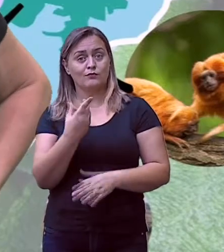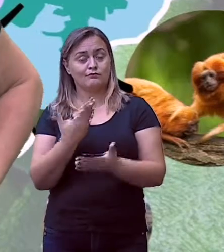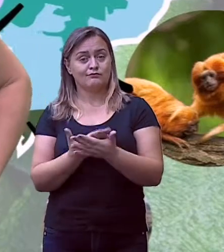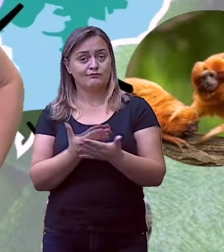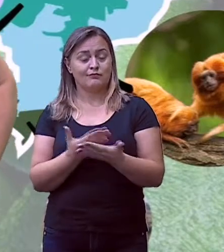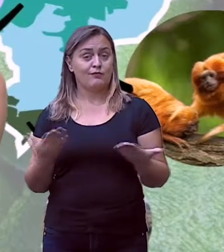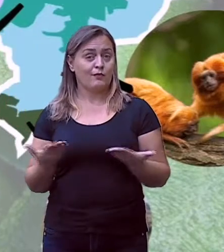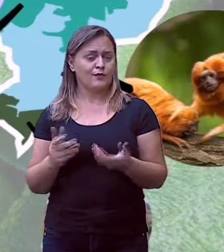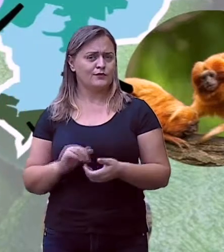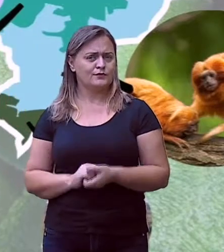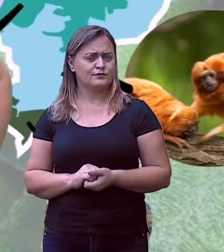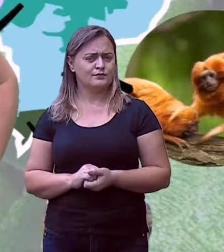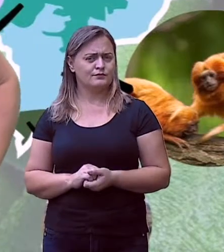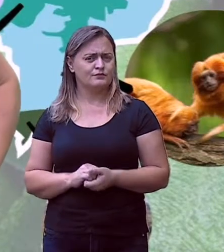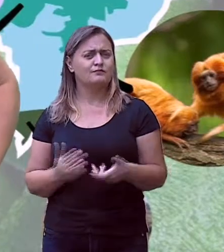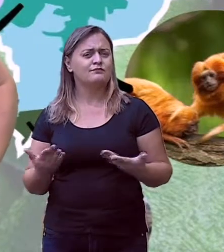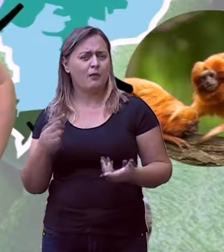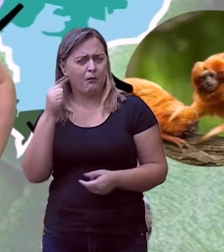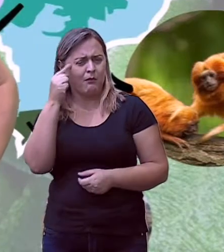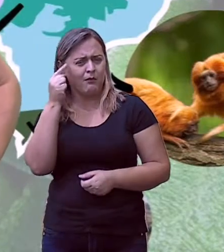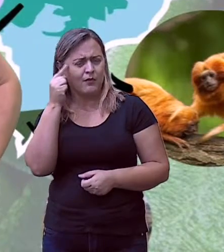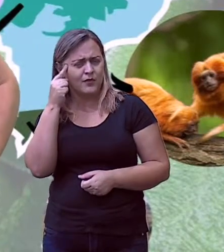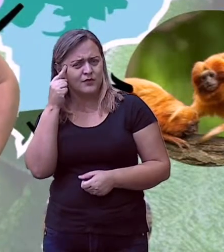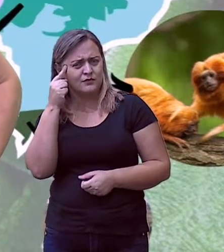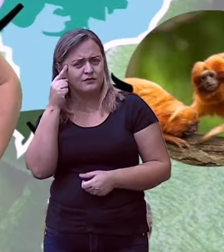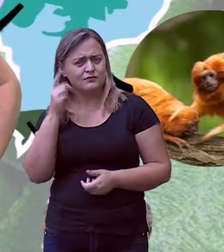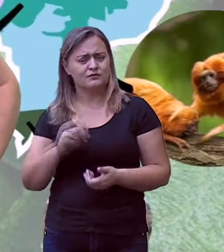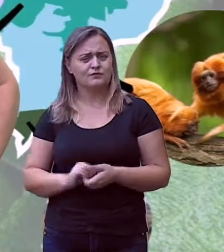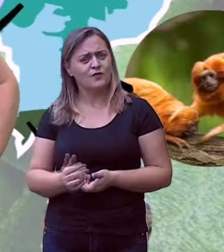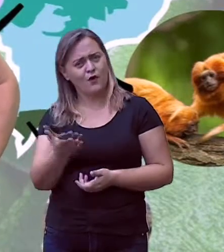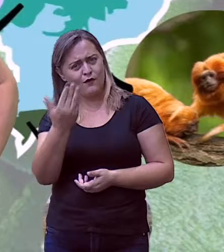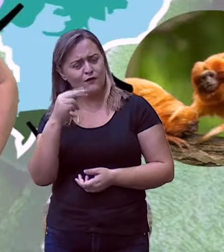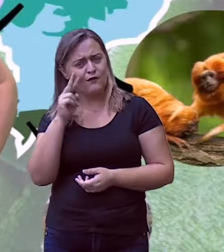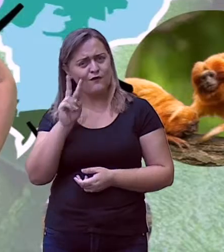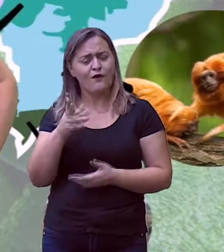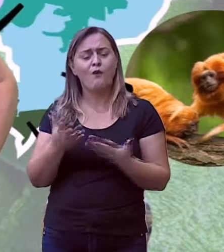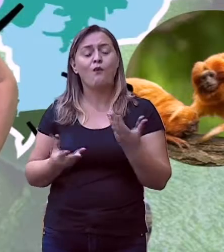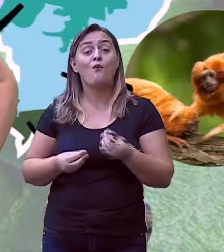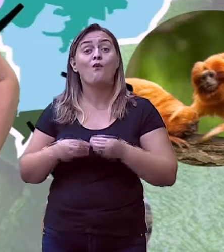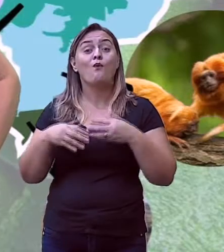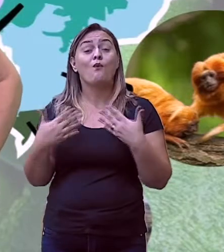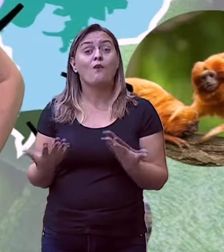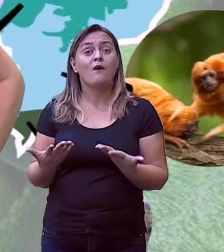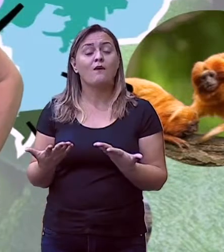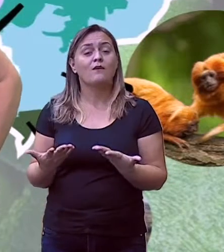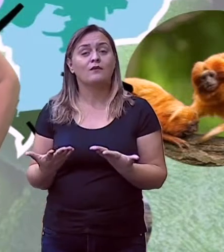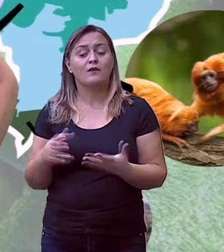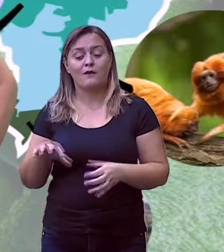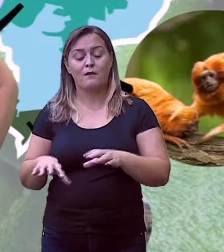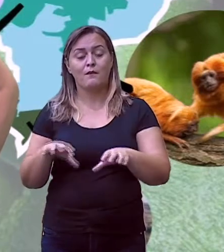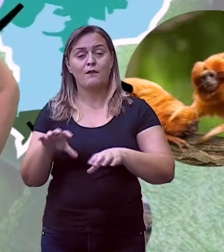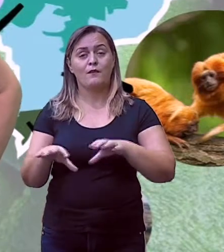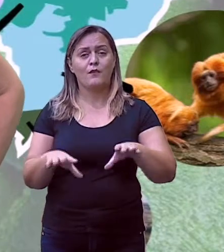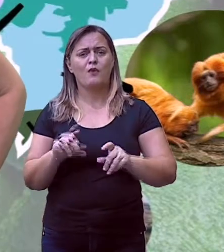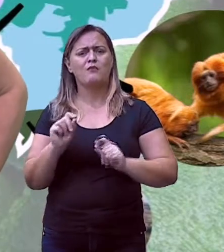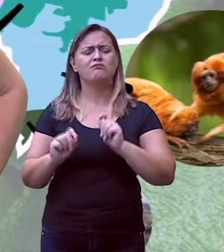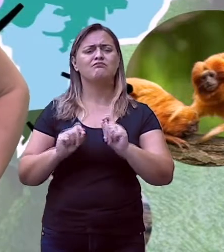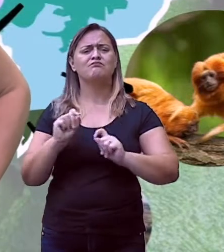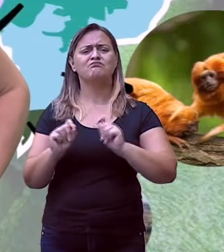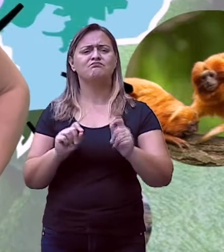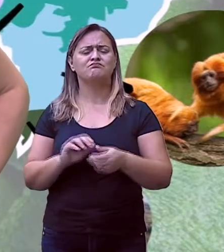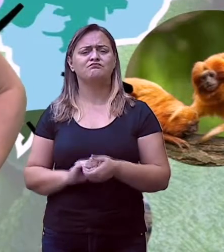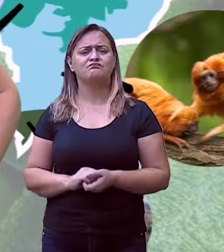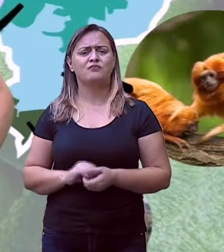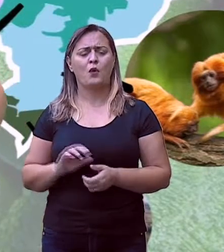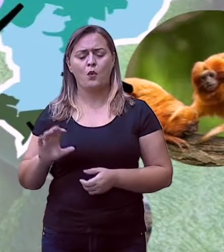alguma coisa interessante? Vem comigo, vamos lá ver como é essa coisa aí. Como que seria? Que